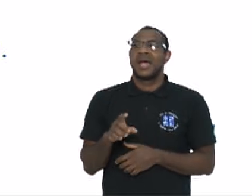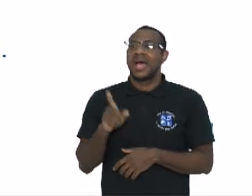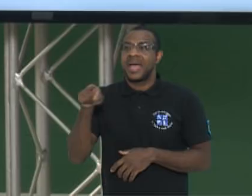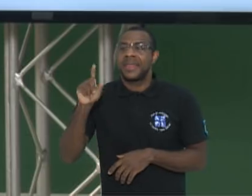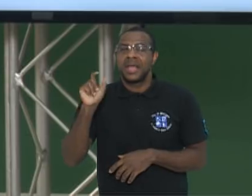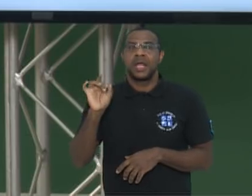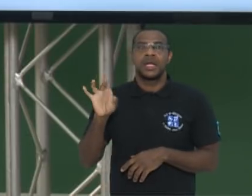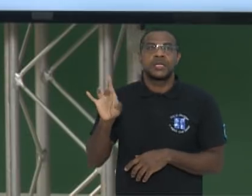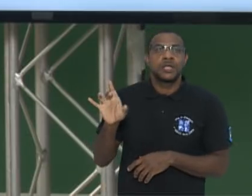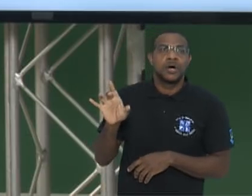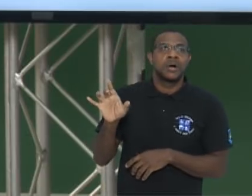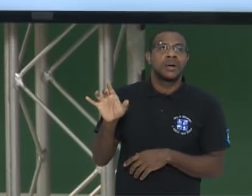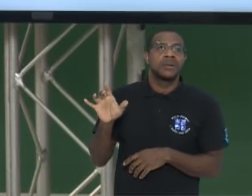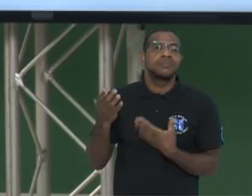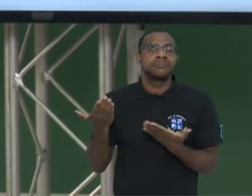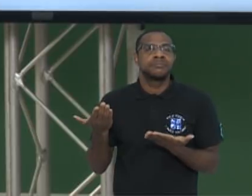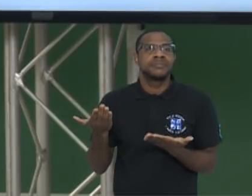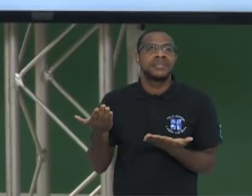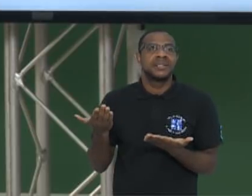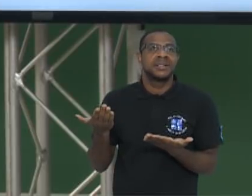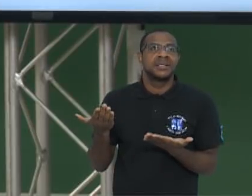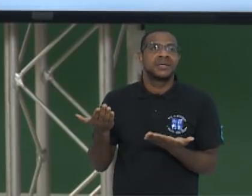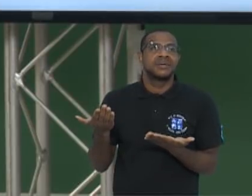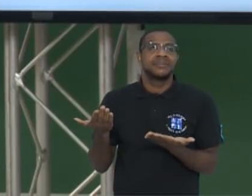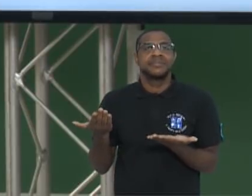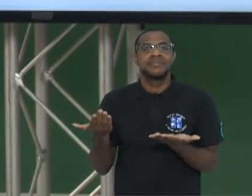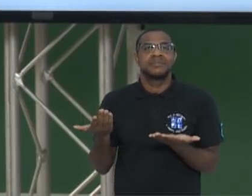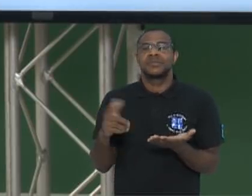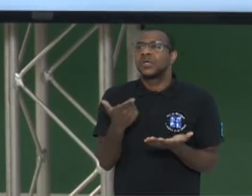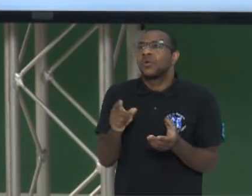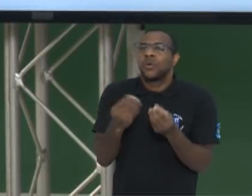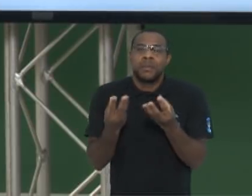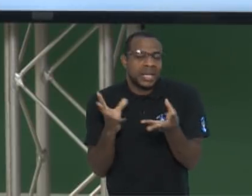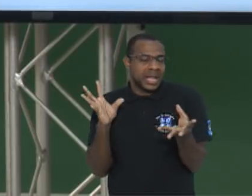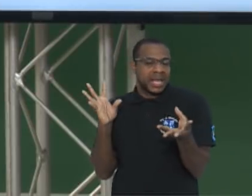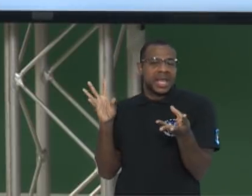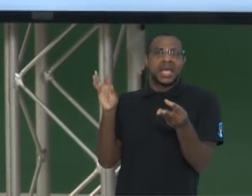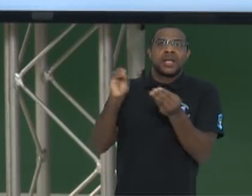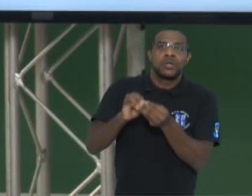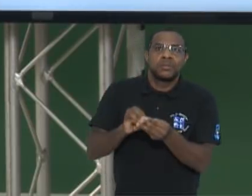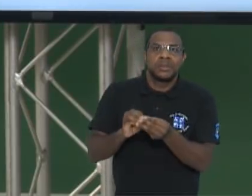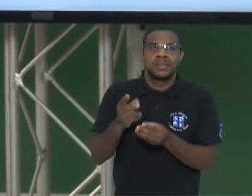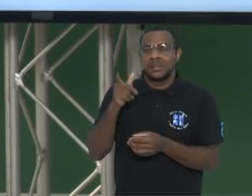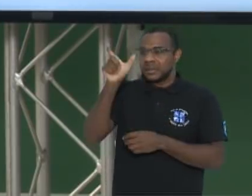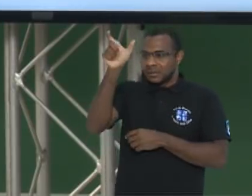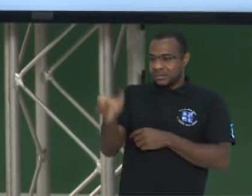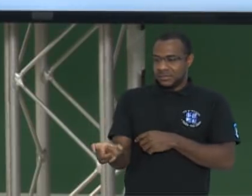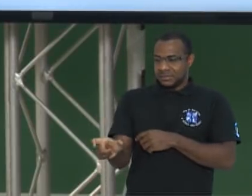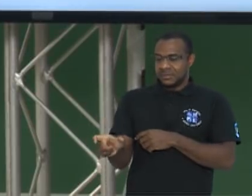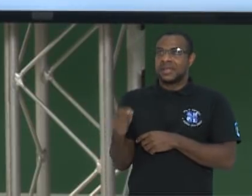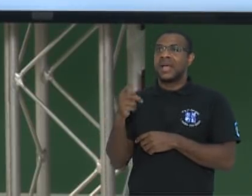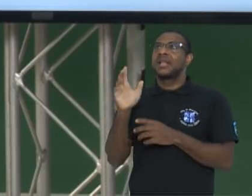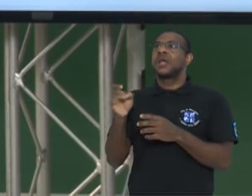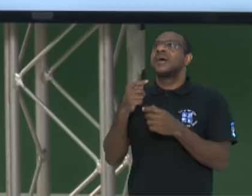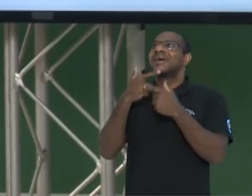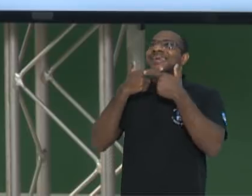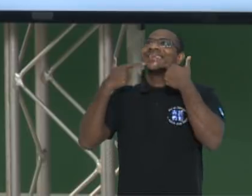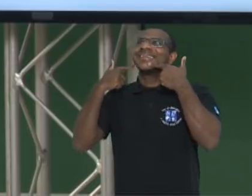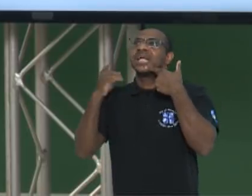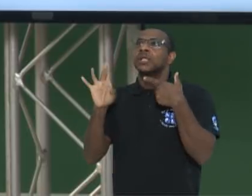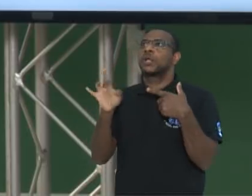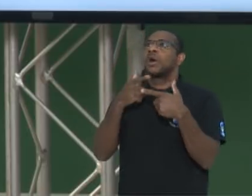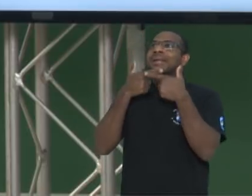sorrisos, né? Não tem como eu sintetizar, resumir uma pessoa inteira apenas nos seus lábios, né? no seu